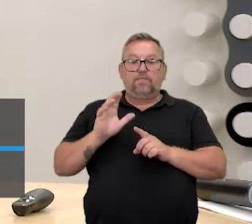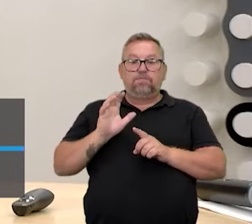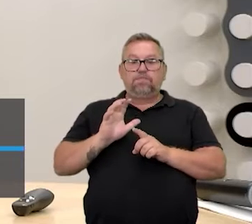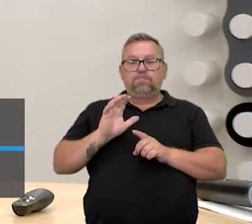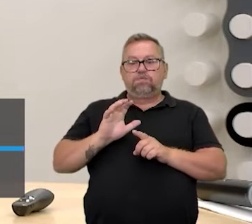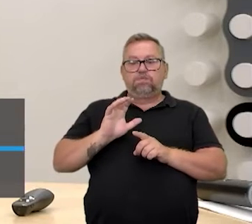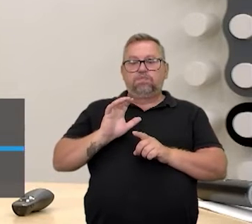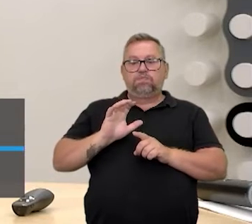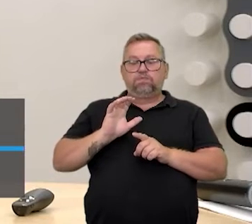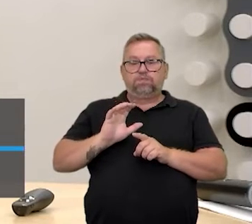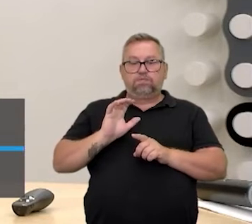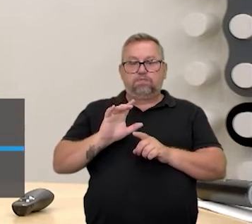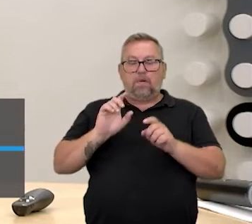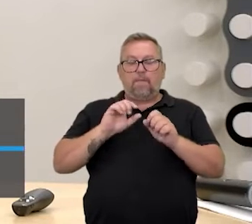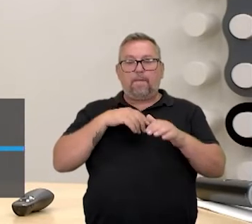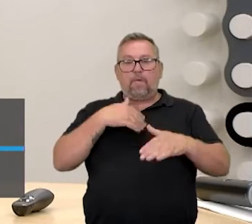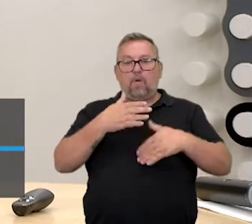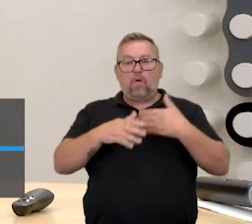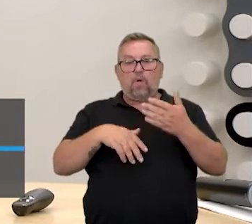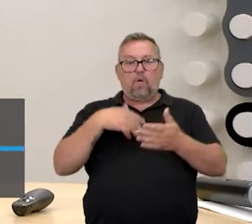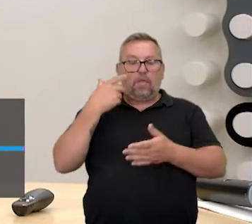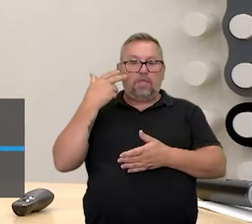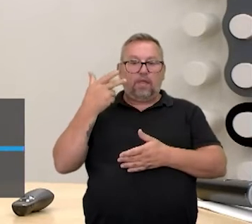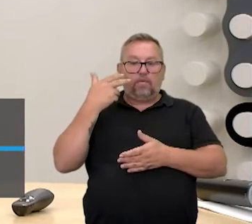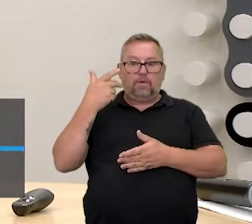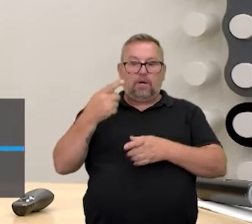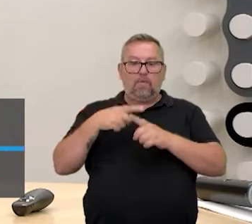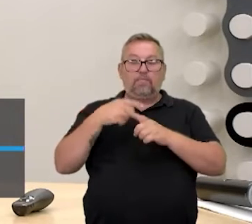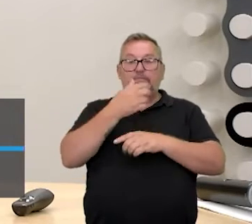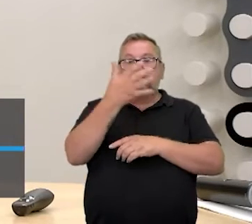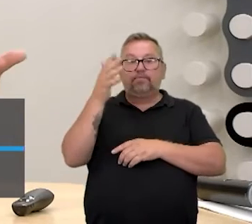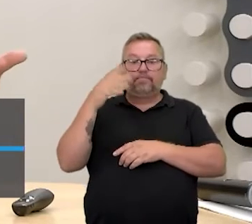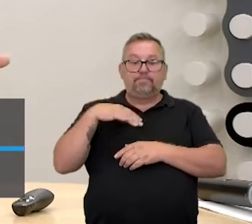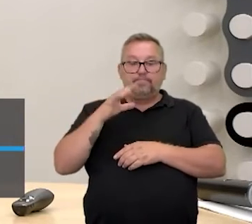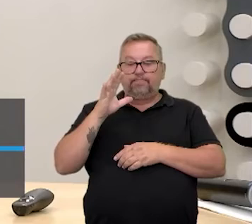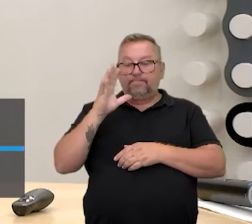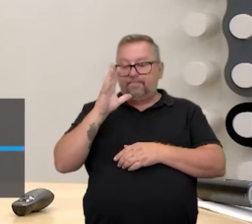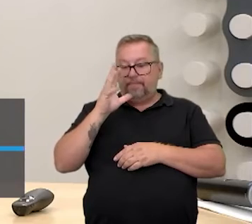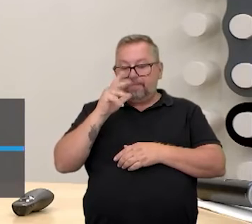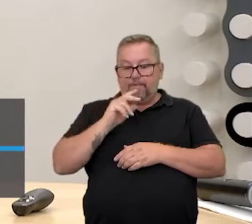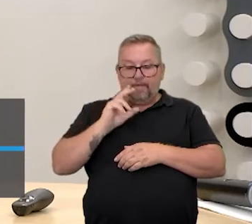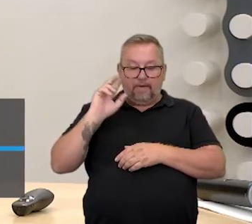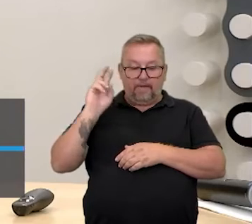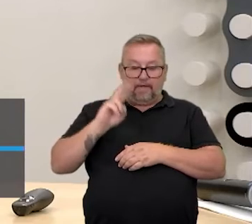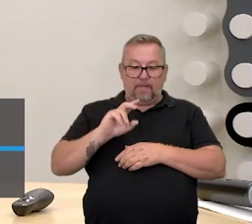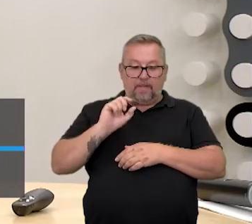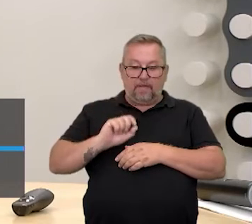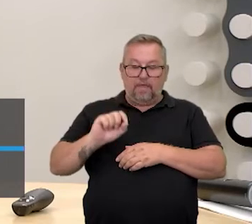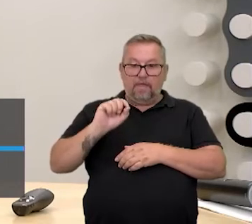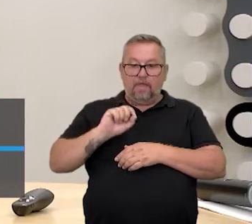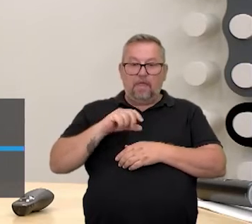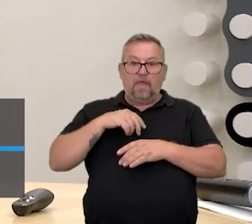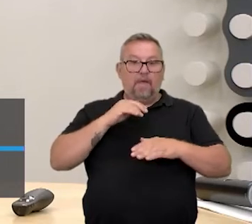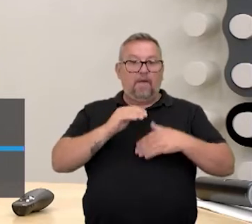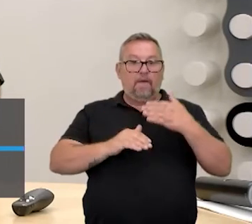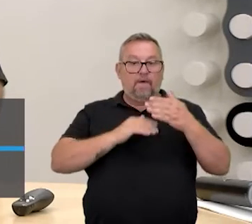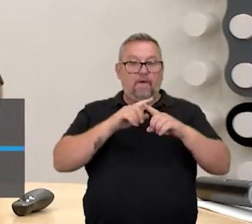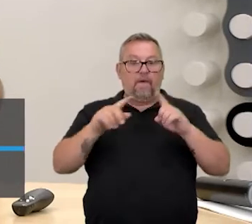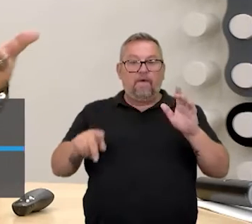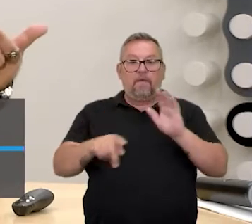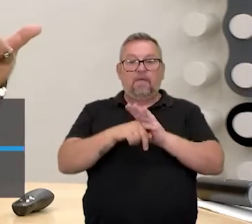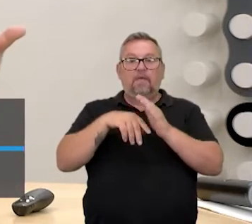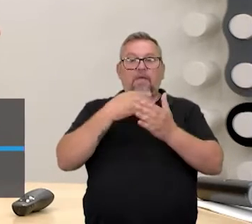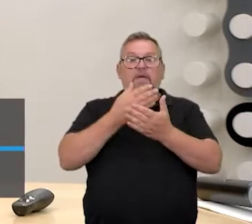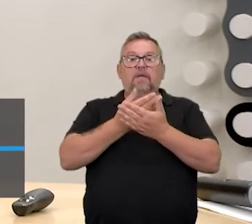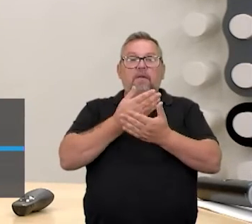no processo natural, porque a natureza é um processo lento e gradual. A gente viu isso, né, no desenvolvimento das